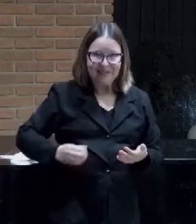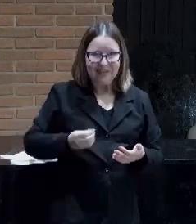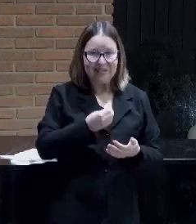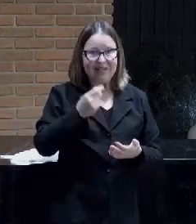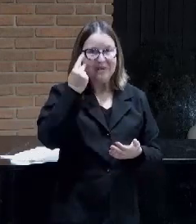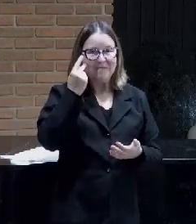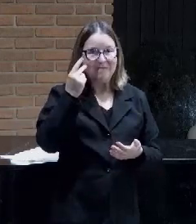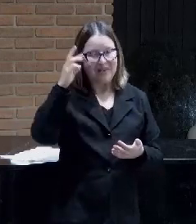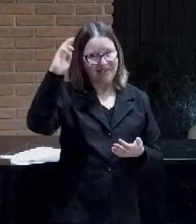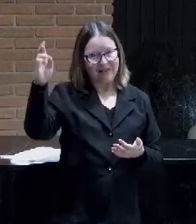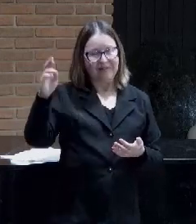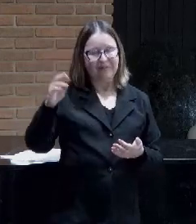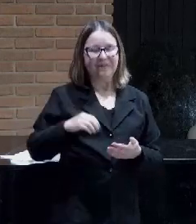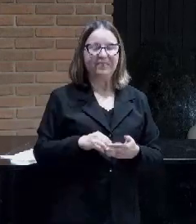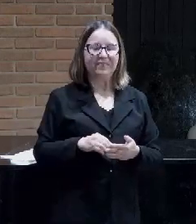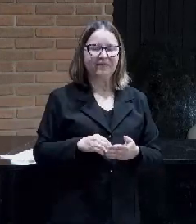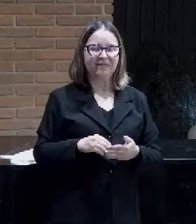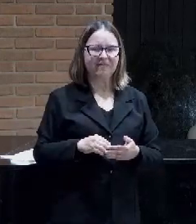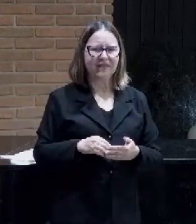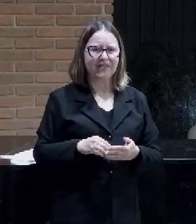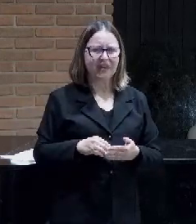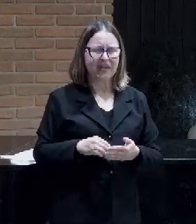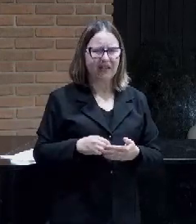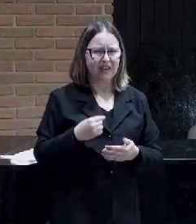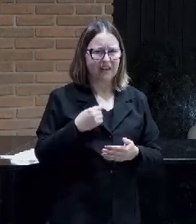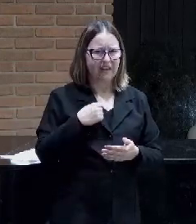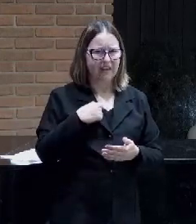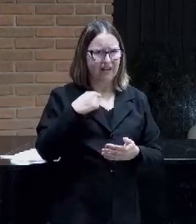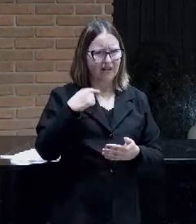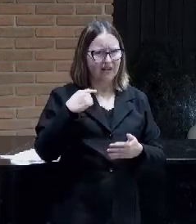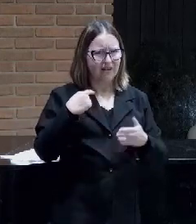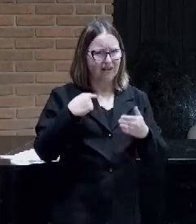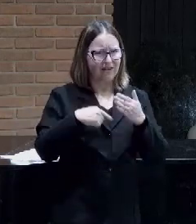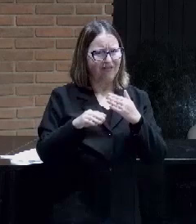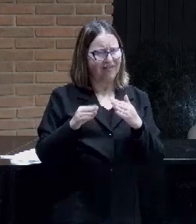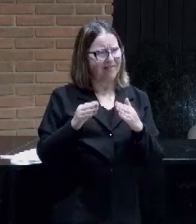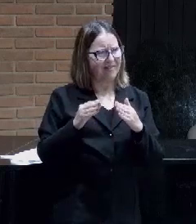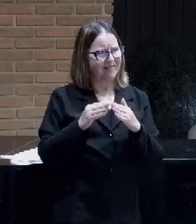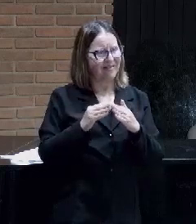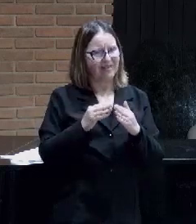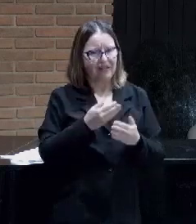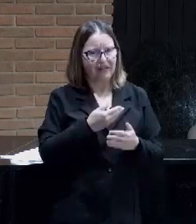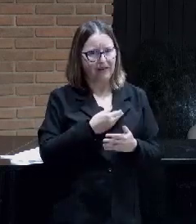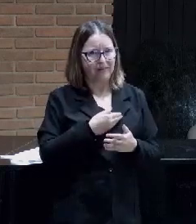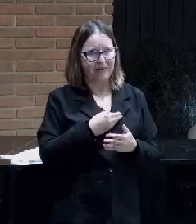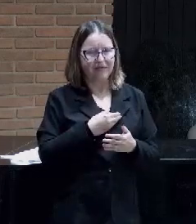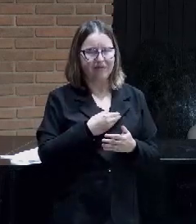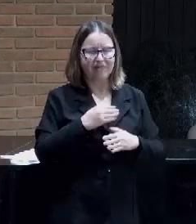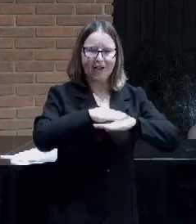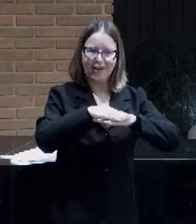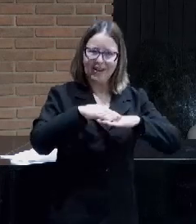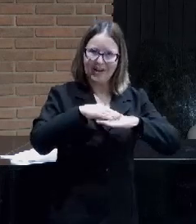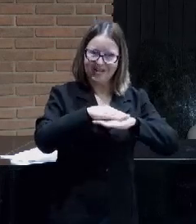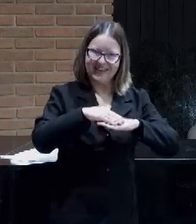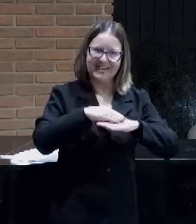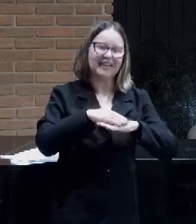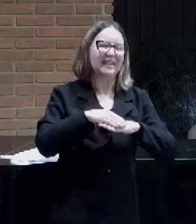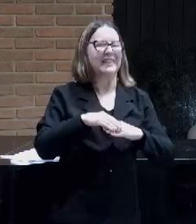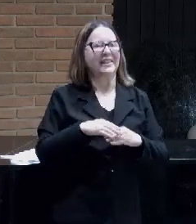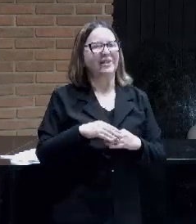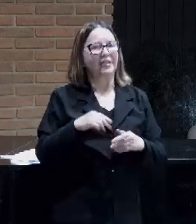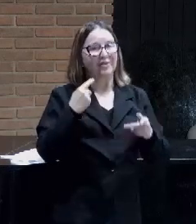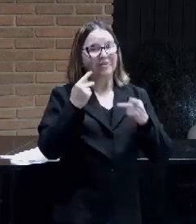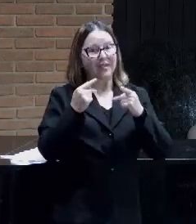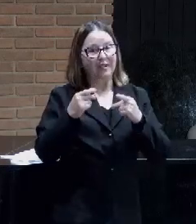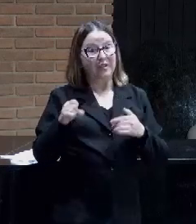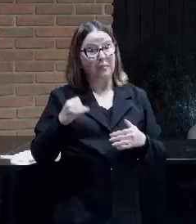na casa do Márcio Mizubuchi, irmão bem querido nosso. Acho que todo mundo que conhece, ele prega aqui constantemente. Estava ali conversando com os irmãos e falando sobre a importância